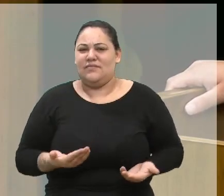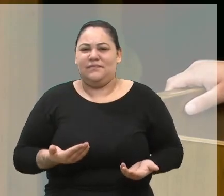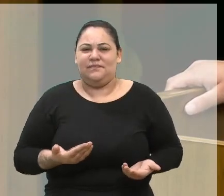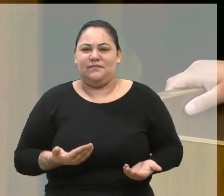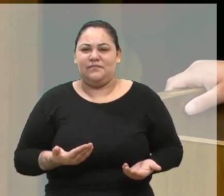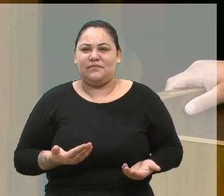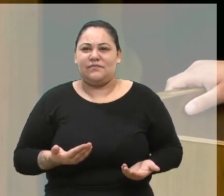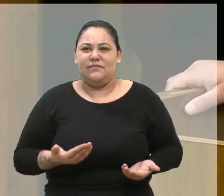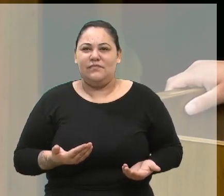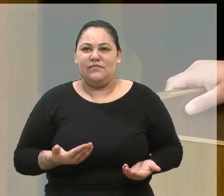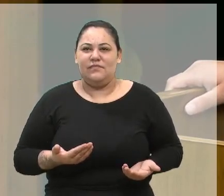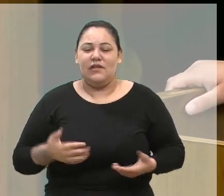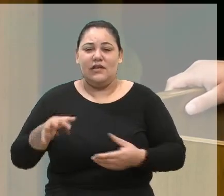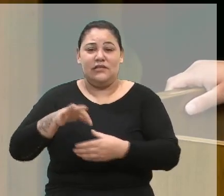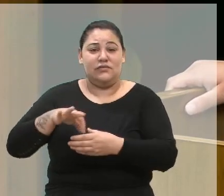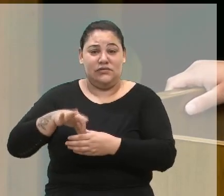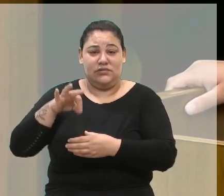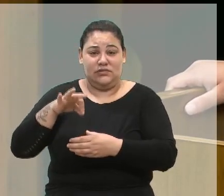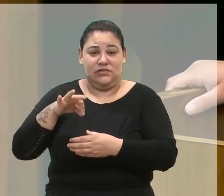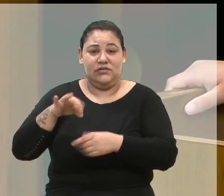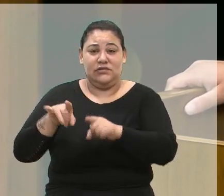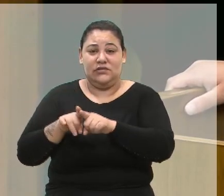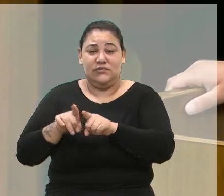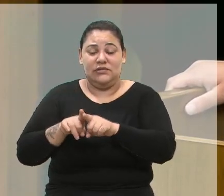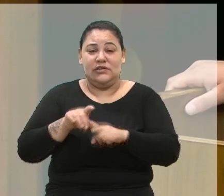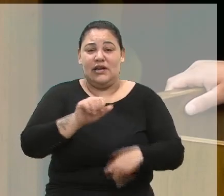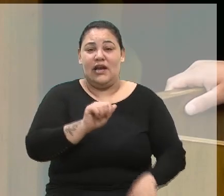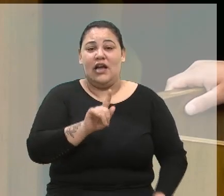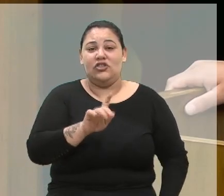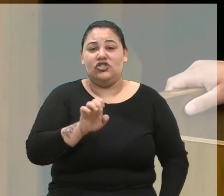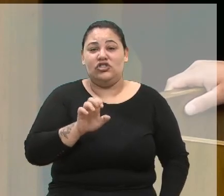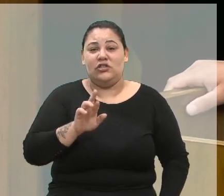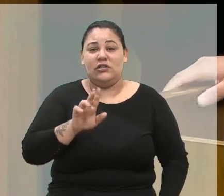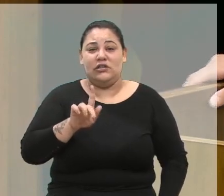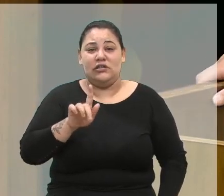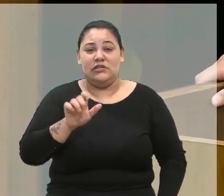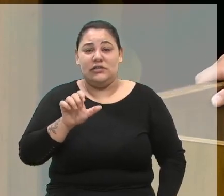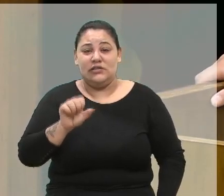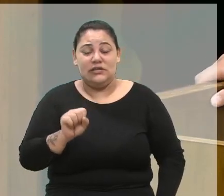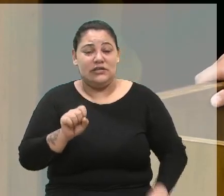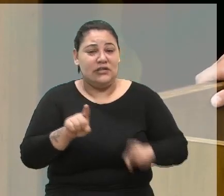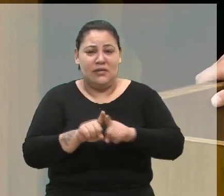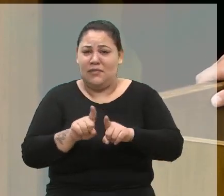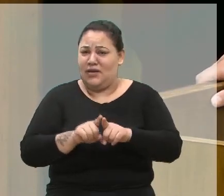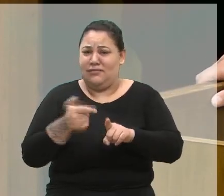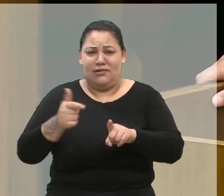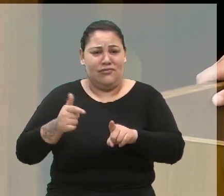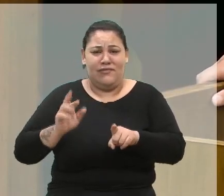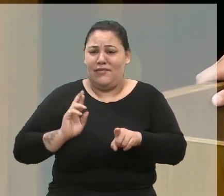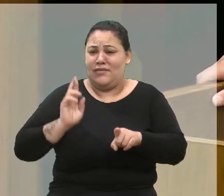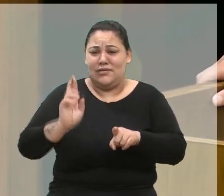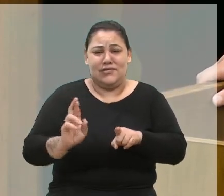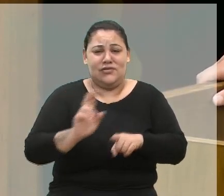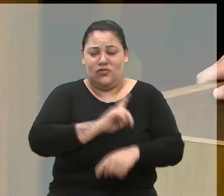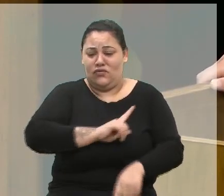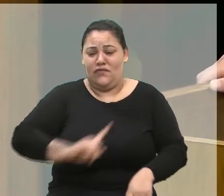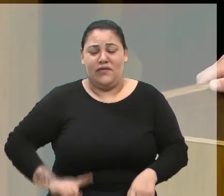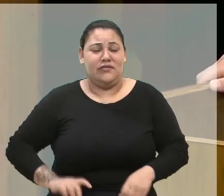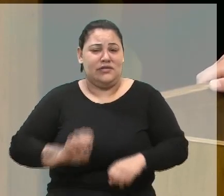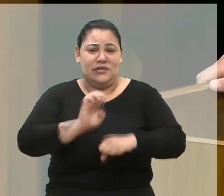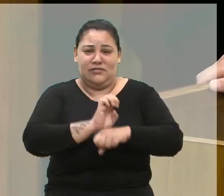da concessionária, da Gerges e nem de representantes do governo do estado. Ambos